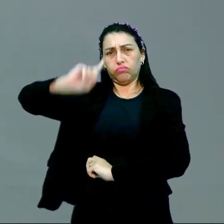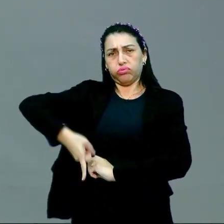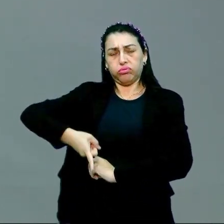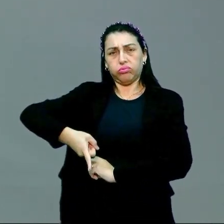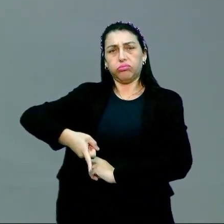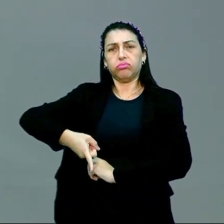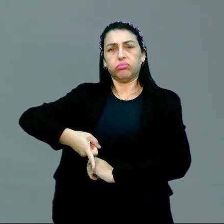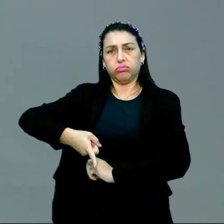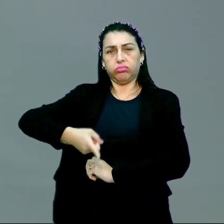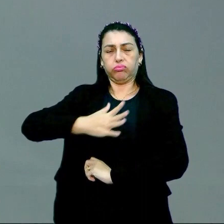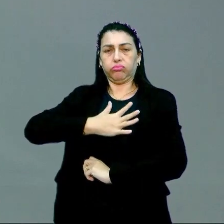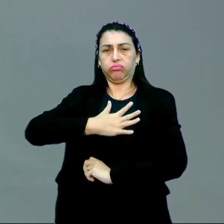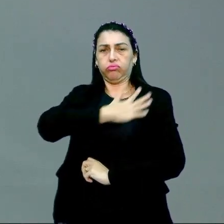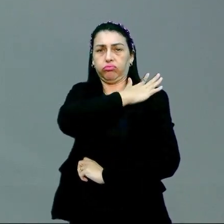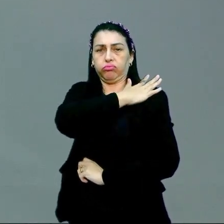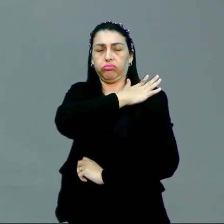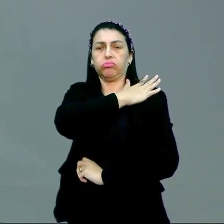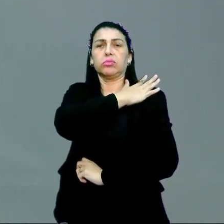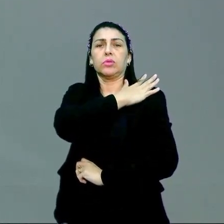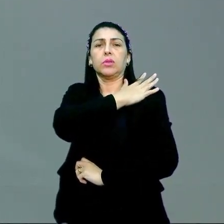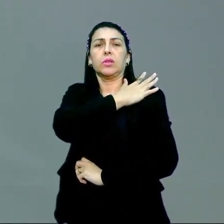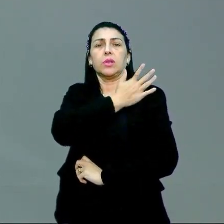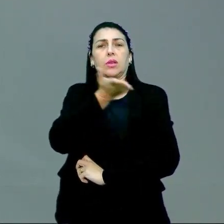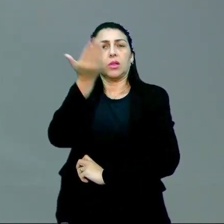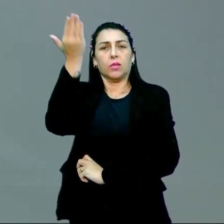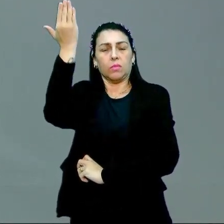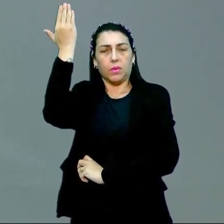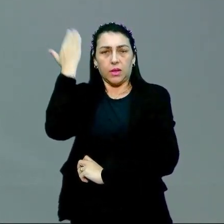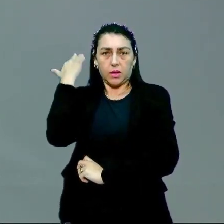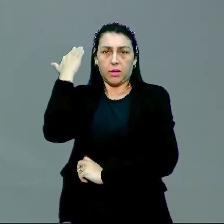famosas ditaduras que antigamente